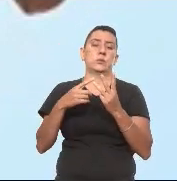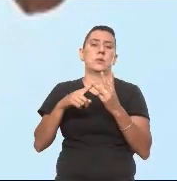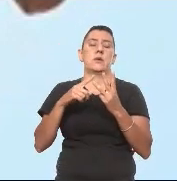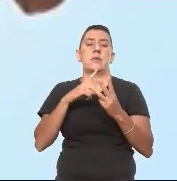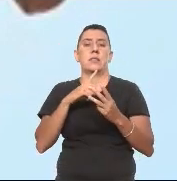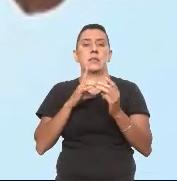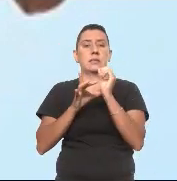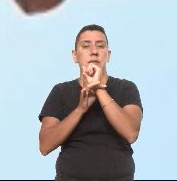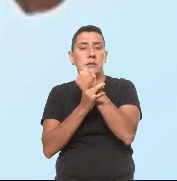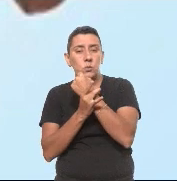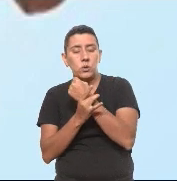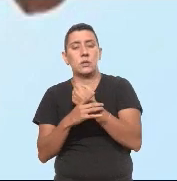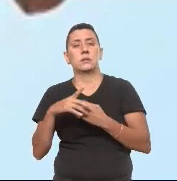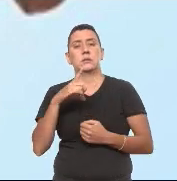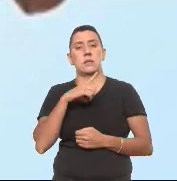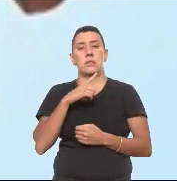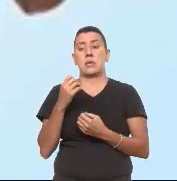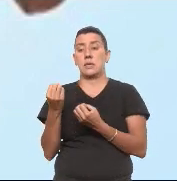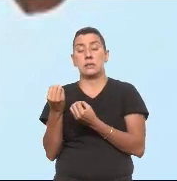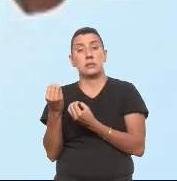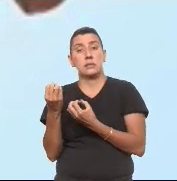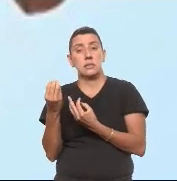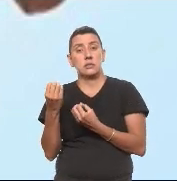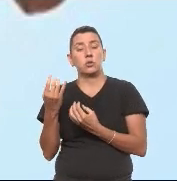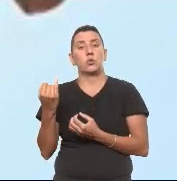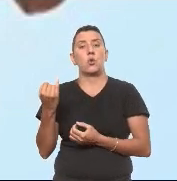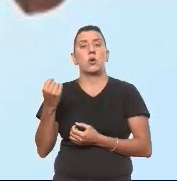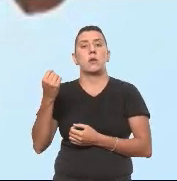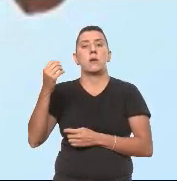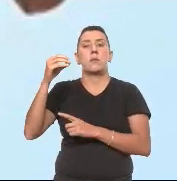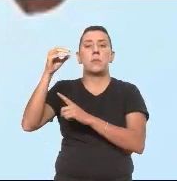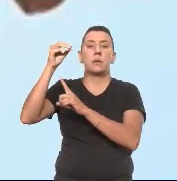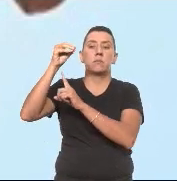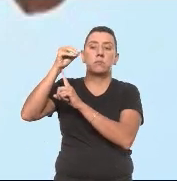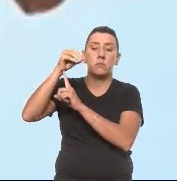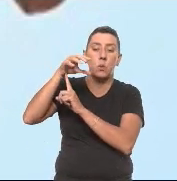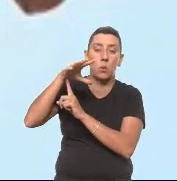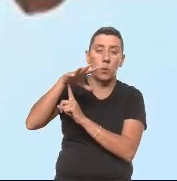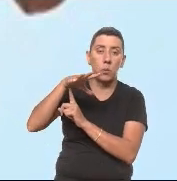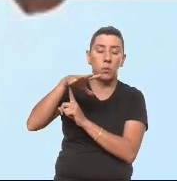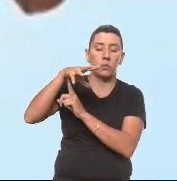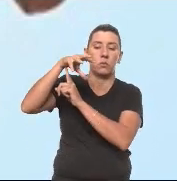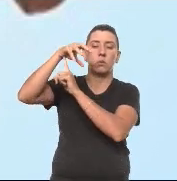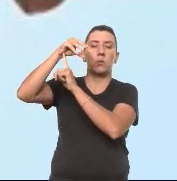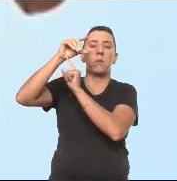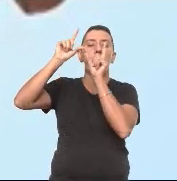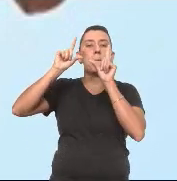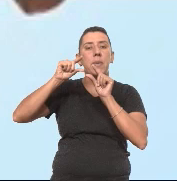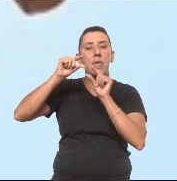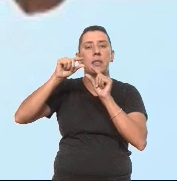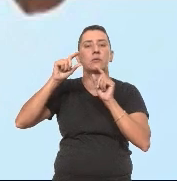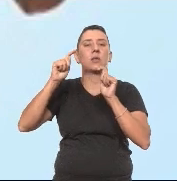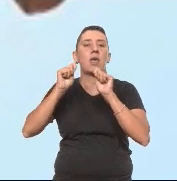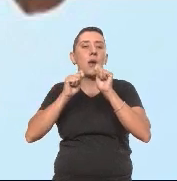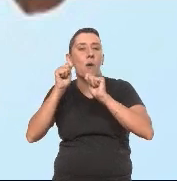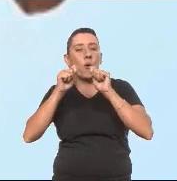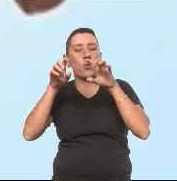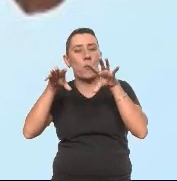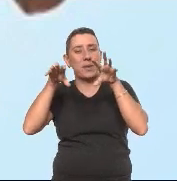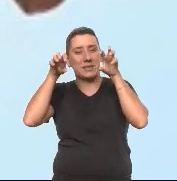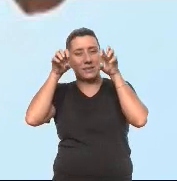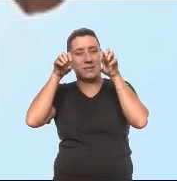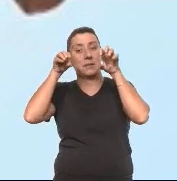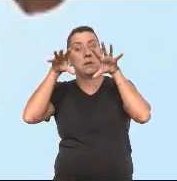eu tenho todos os sensores para aumentar ou diminuir a luminosidade da minha lâmpada pública na do meu E economizando energia em alguns